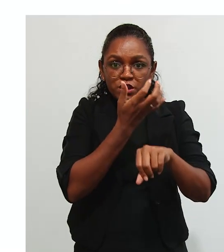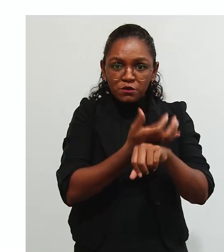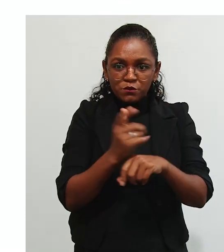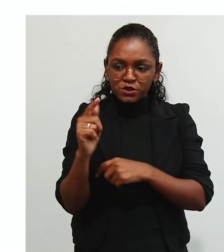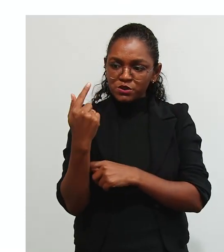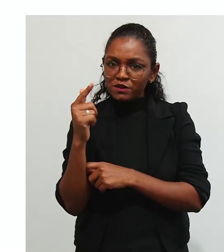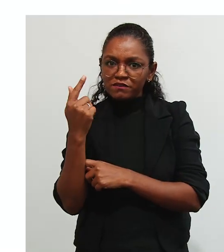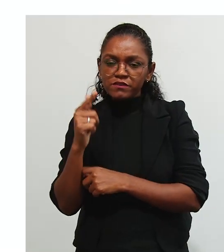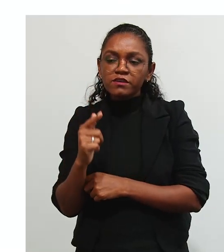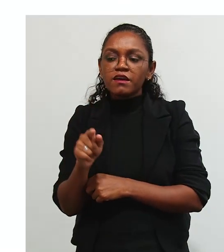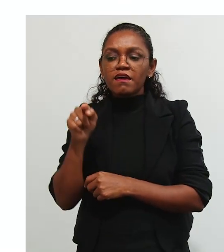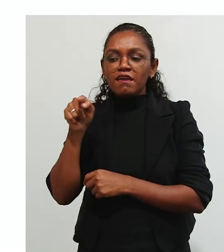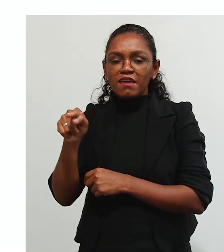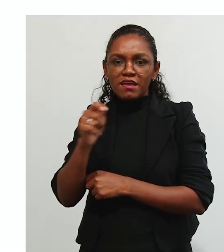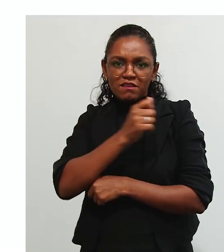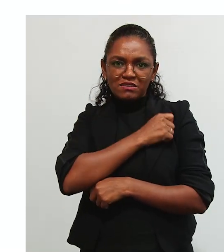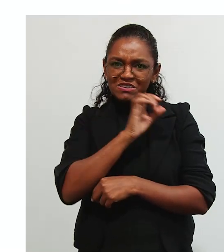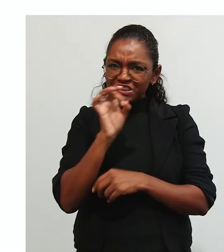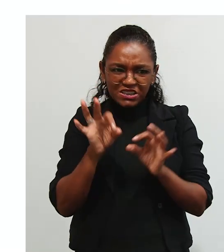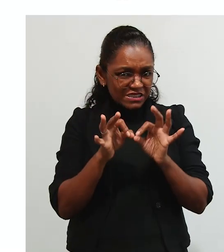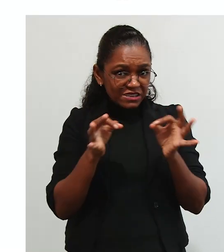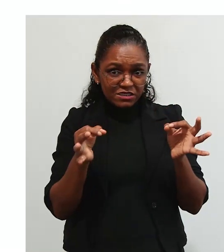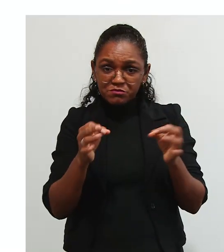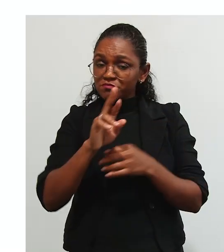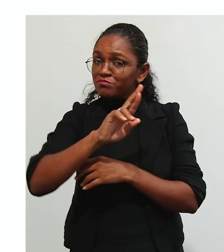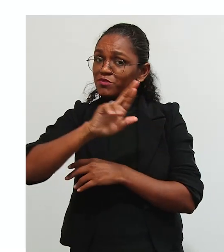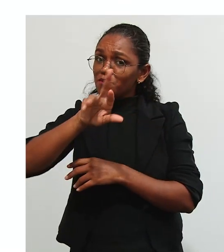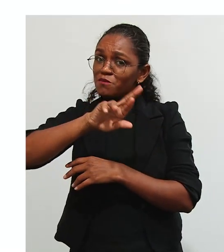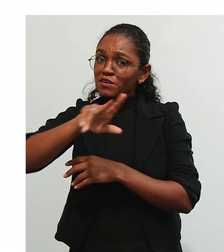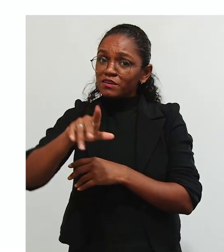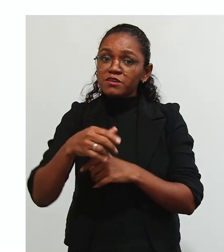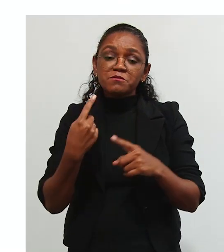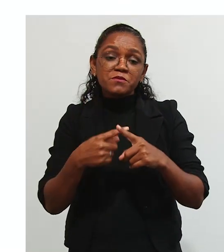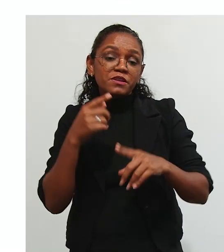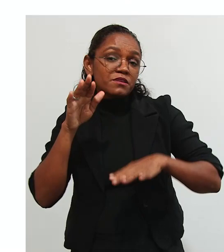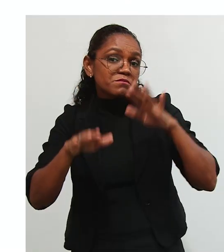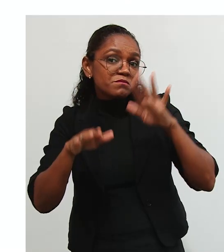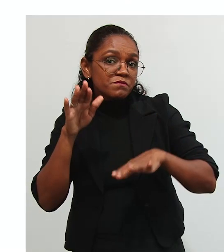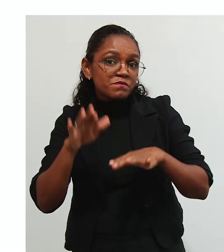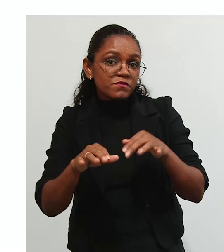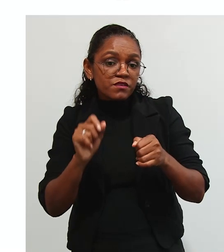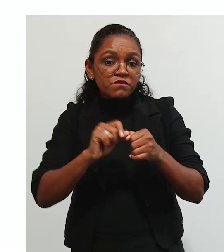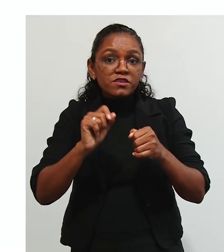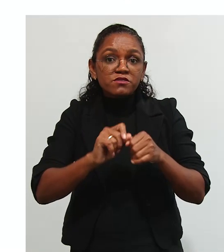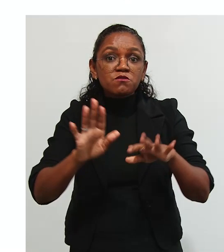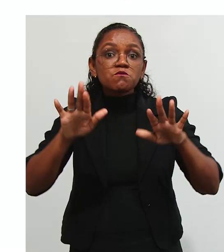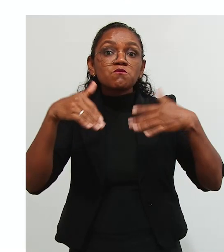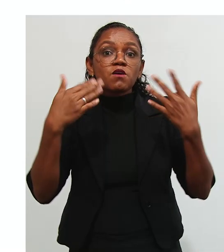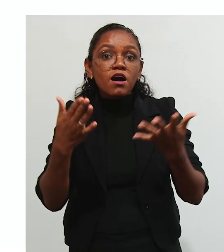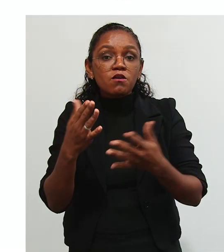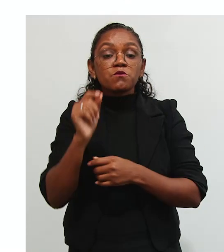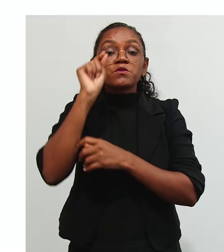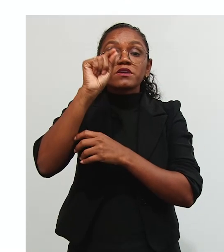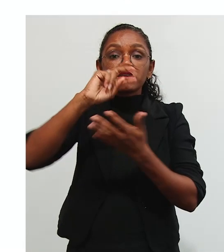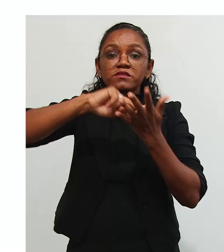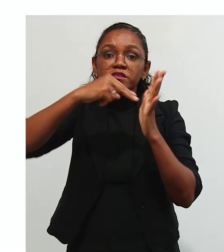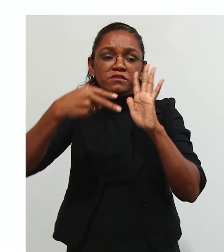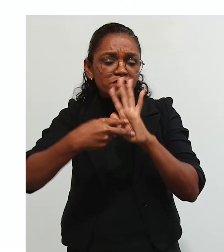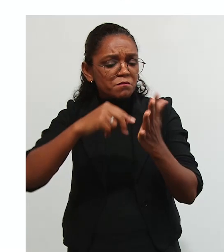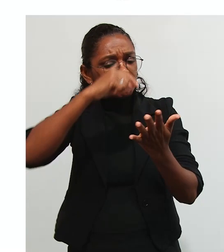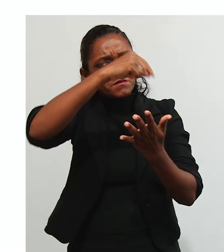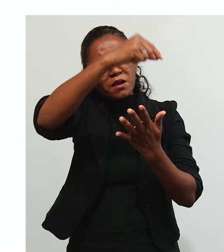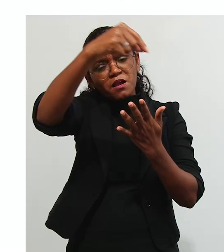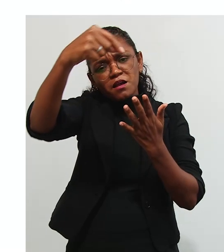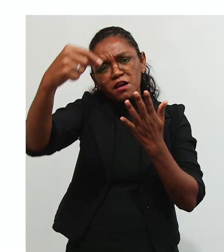geográfico, obviamente seu aluno não vai aprender somente isso. Ele vai aprender também uma atitude sobre entender o que é uma